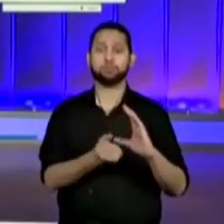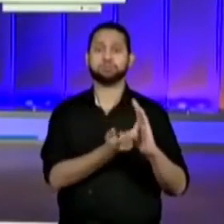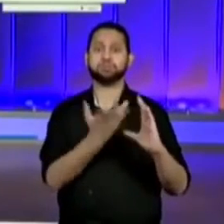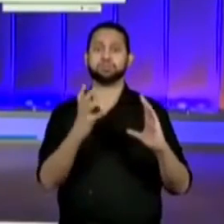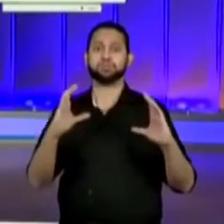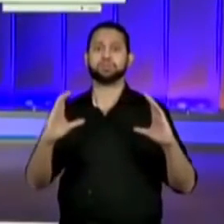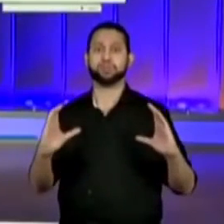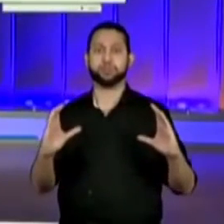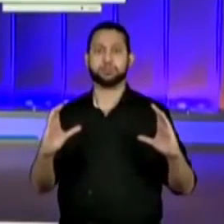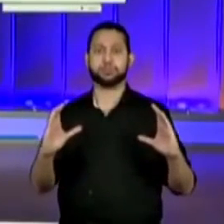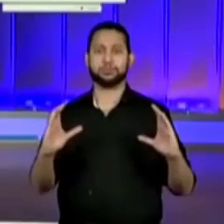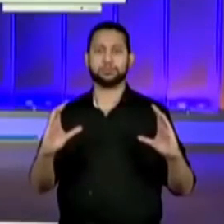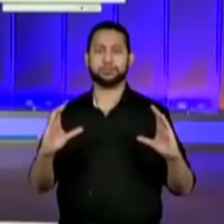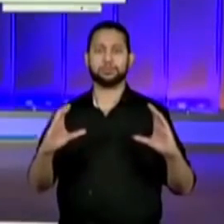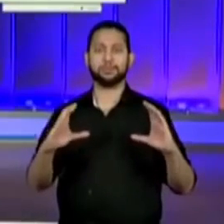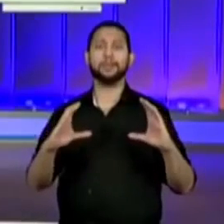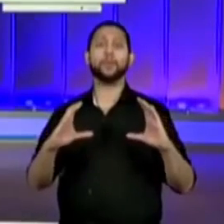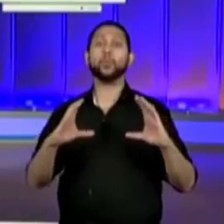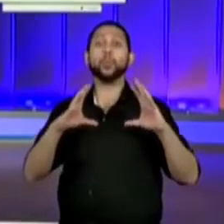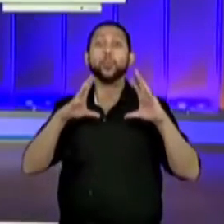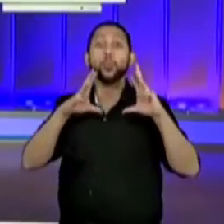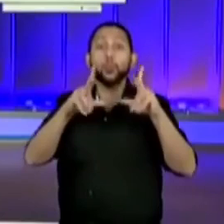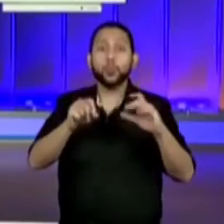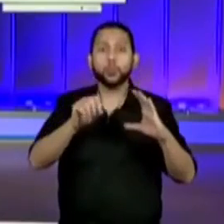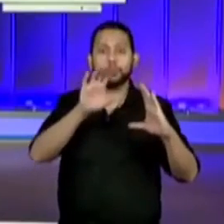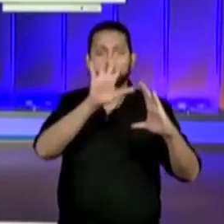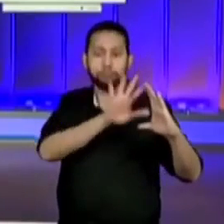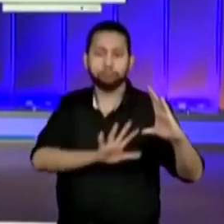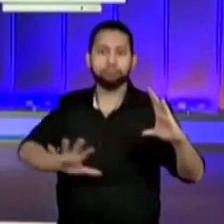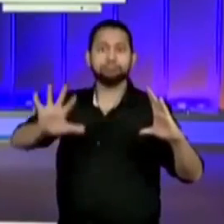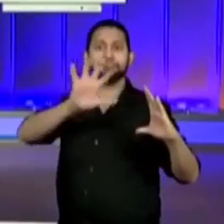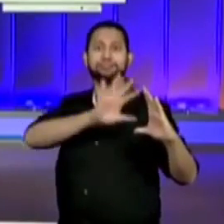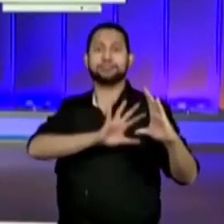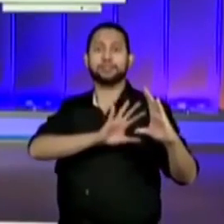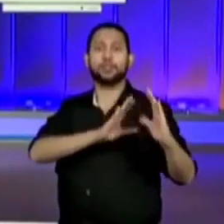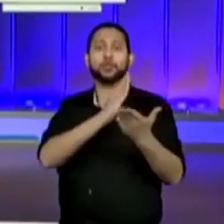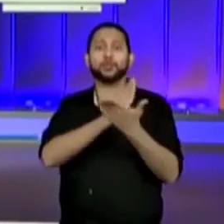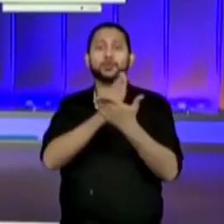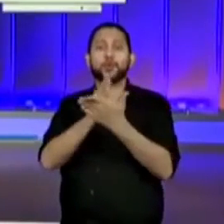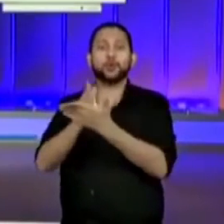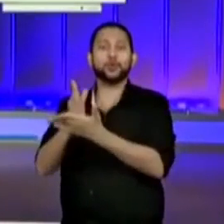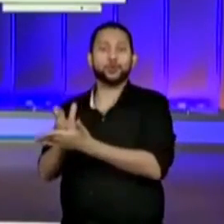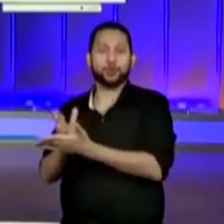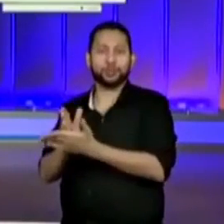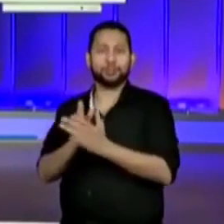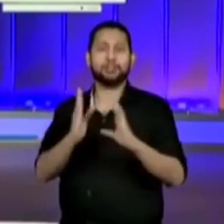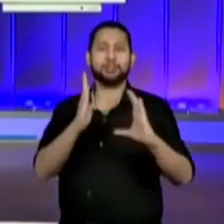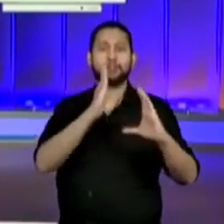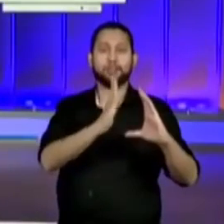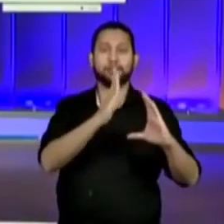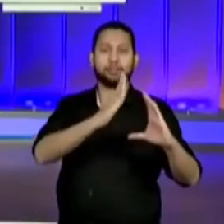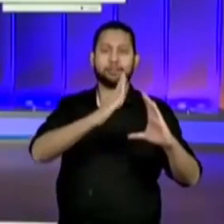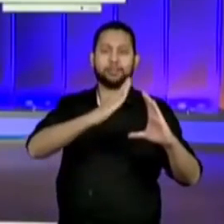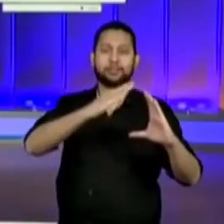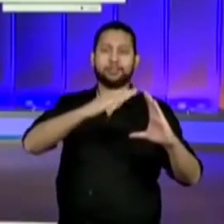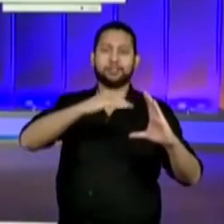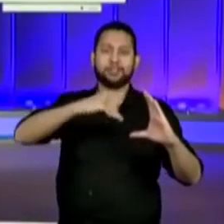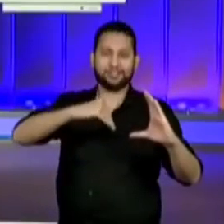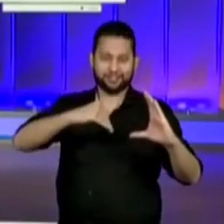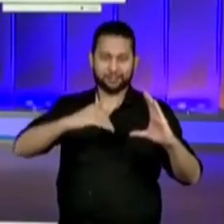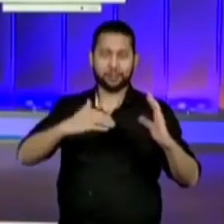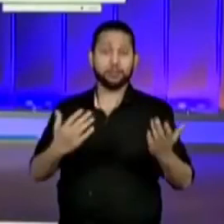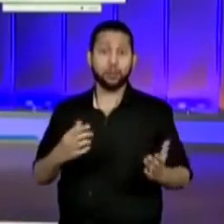em relação a uma porcentagem a um todo então porcentagem de